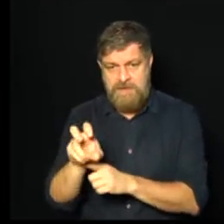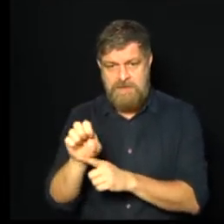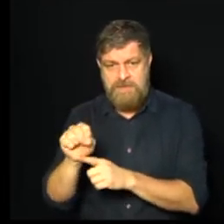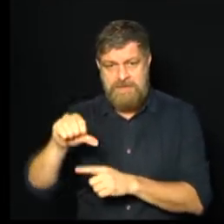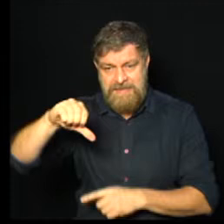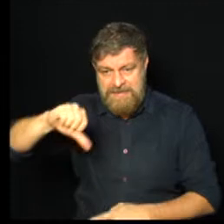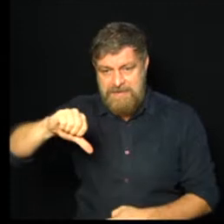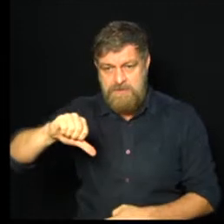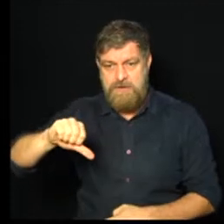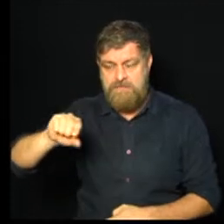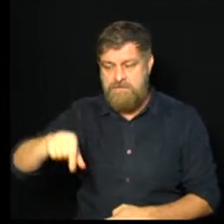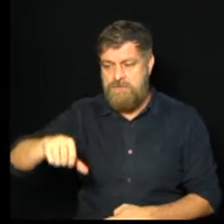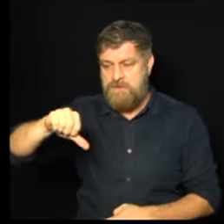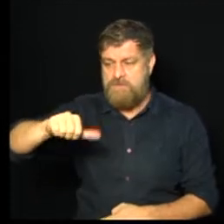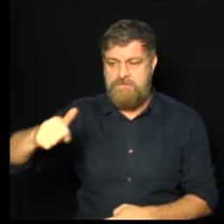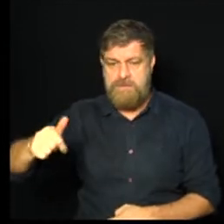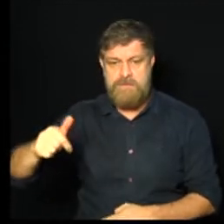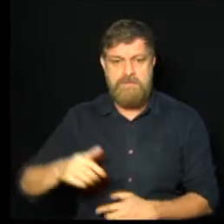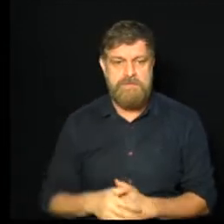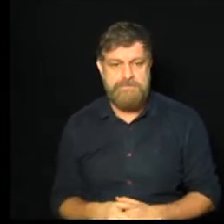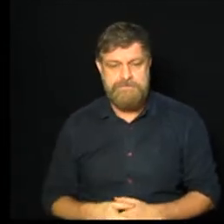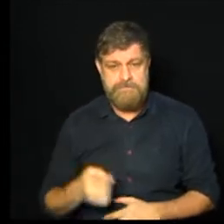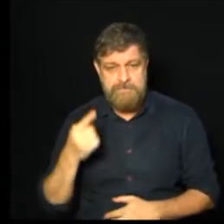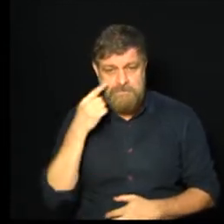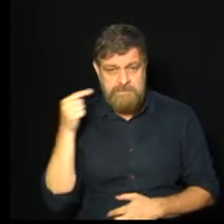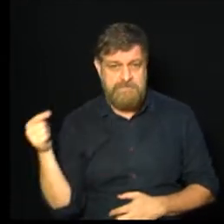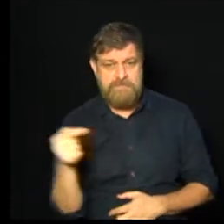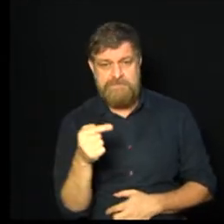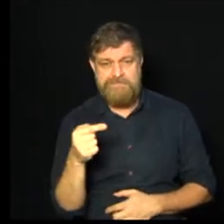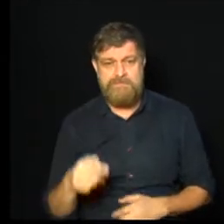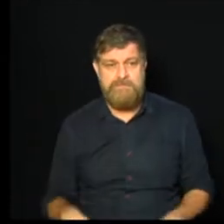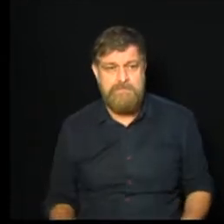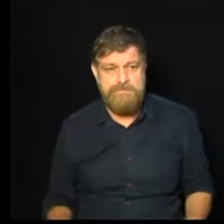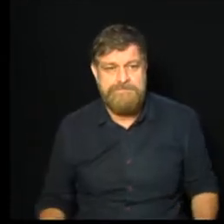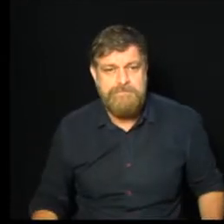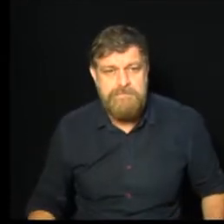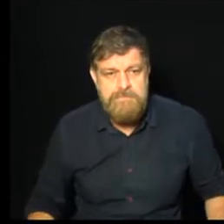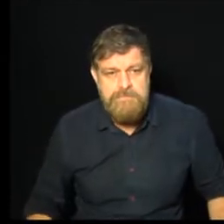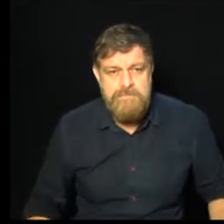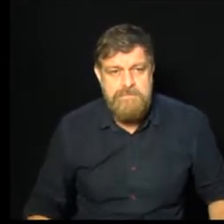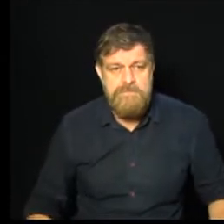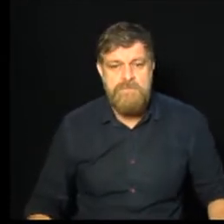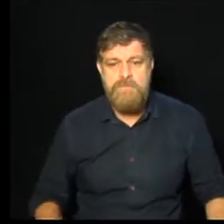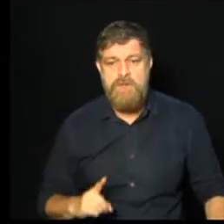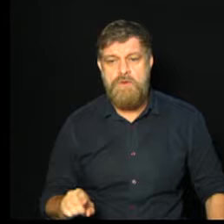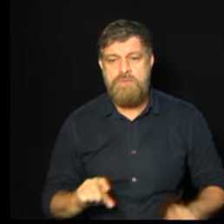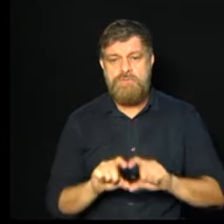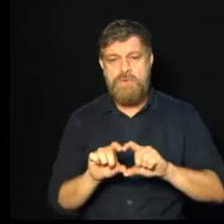18.332.589,92. Muito bem. Aí o que aconteceu? Na última coluna,